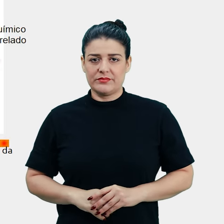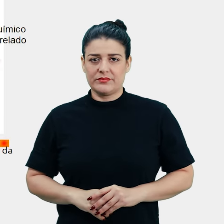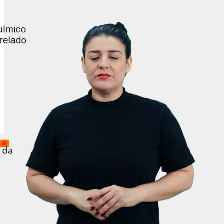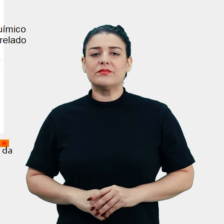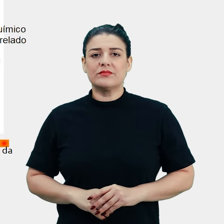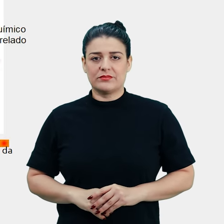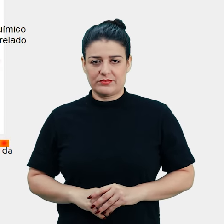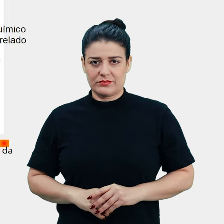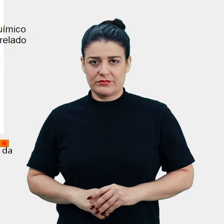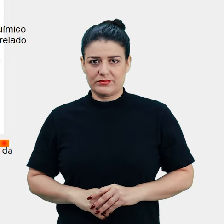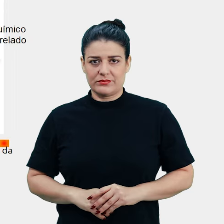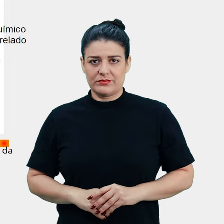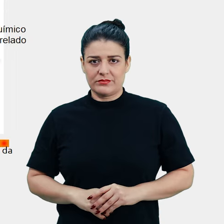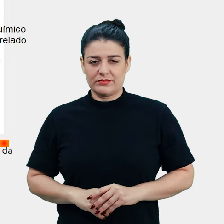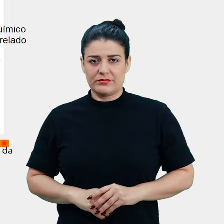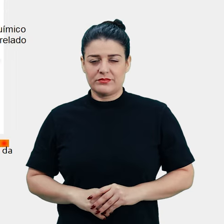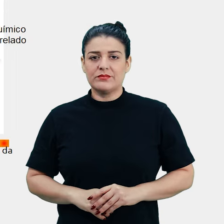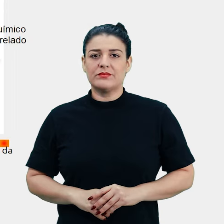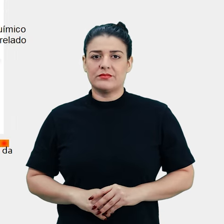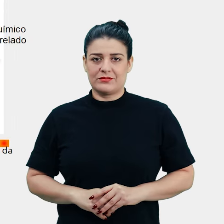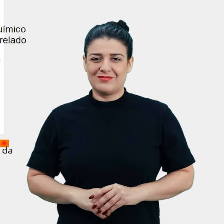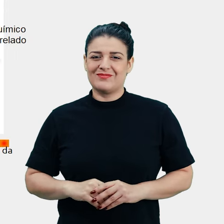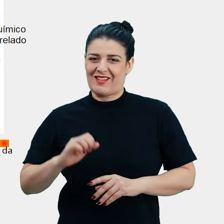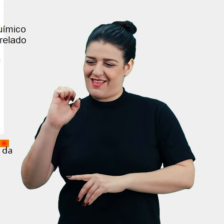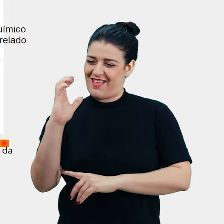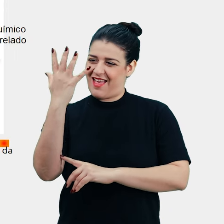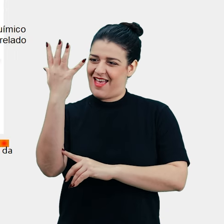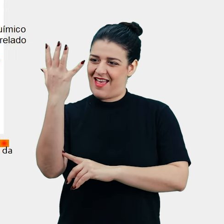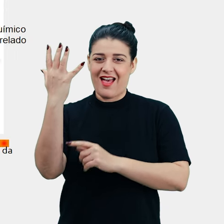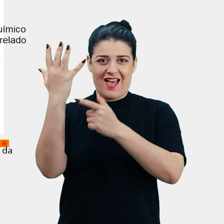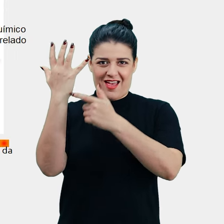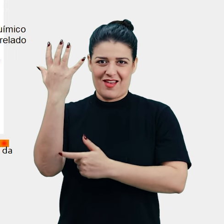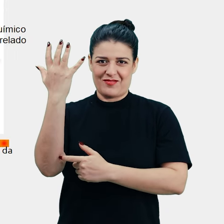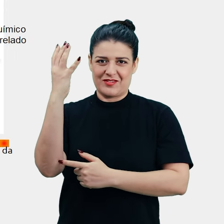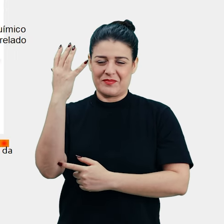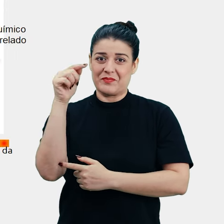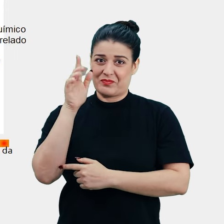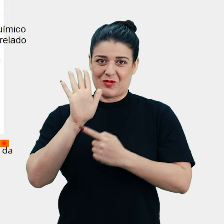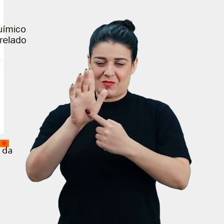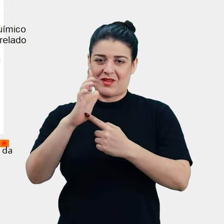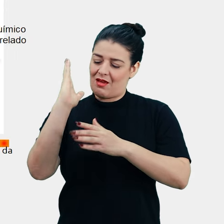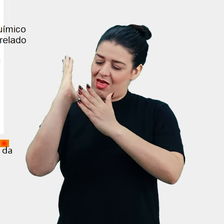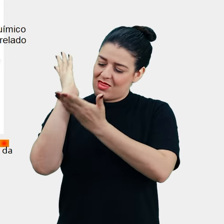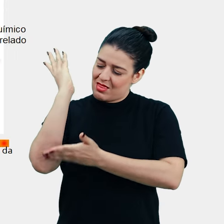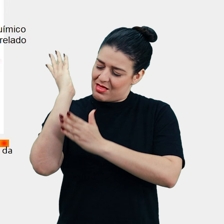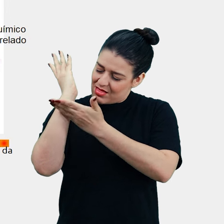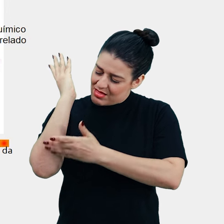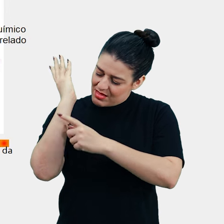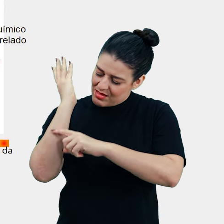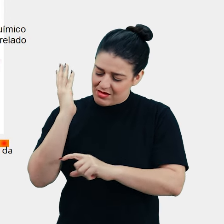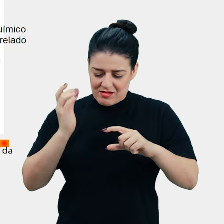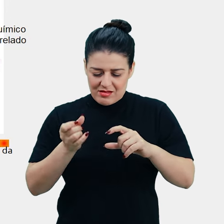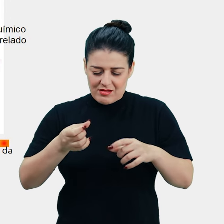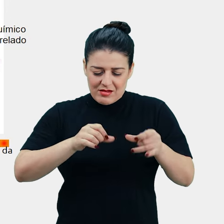Então, tudo começa nessa árvore conhecida como Salix alba. A casca dela é rica em uma substância